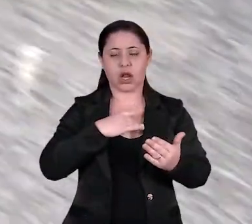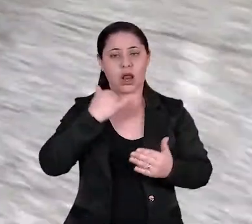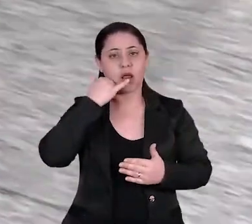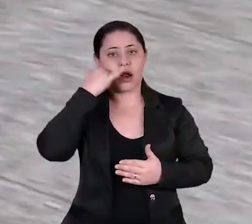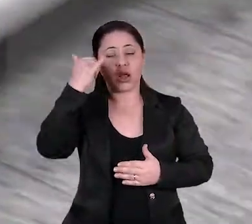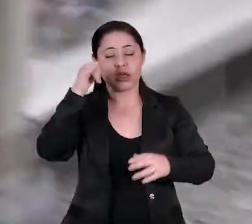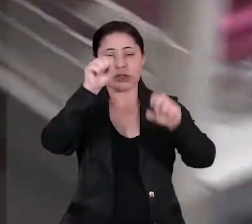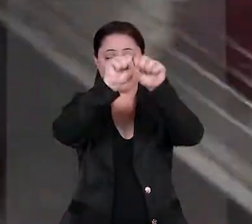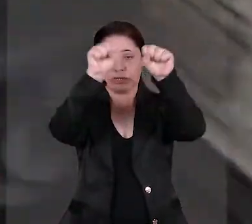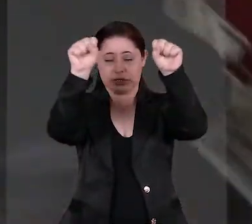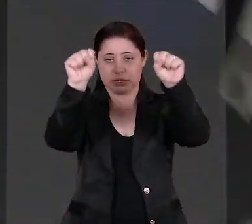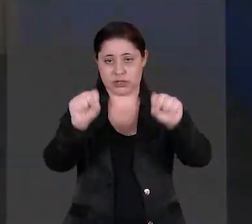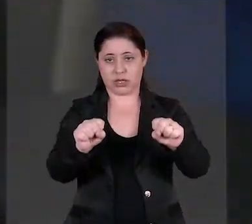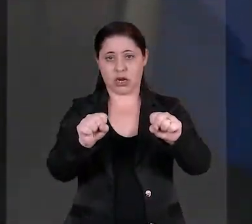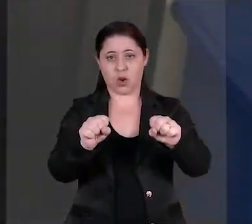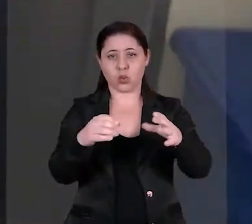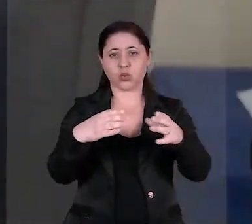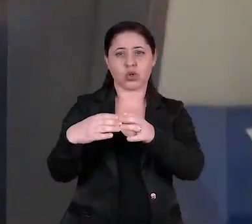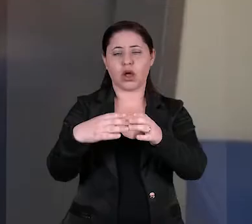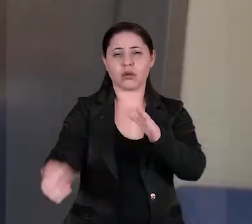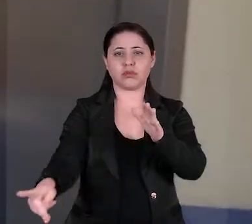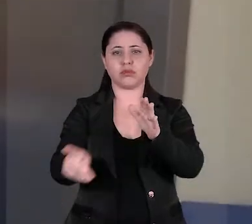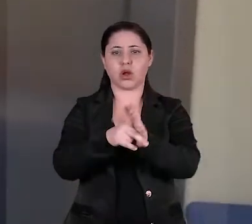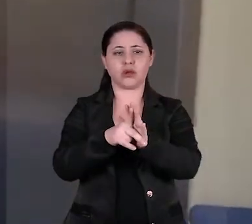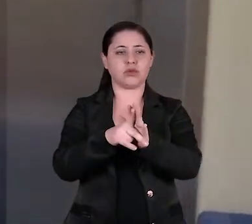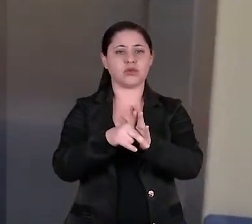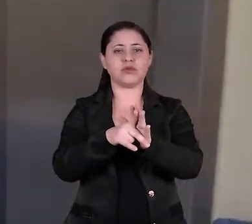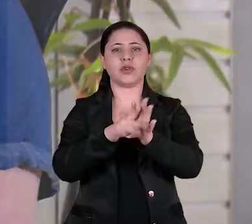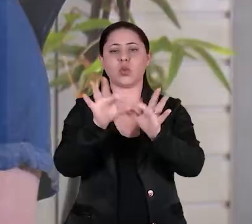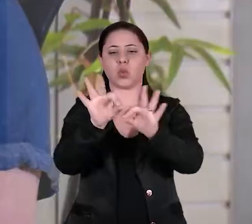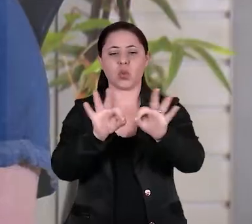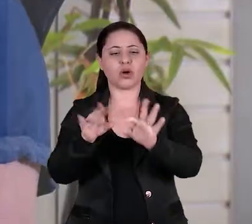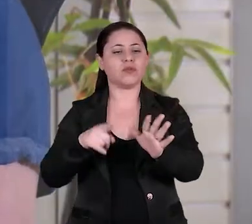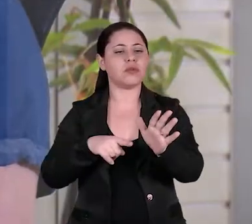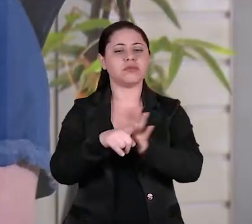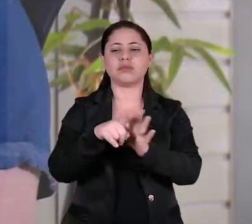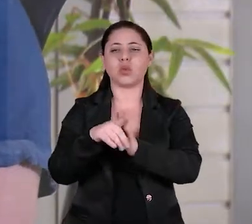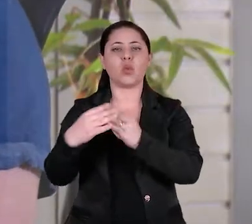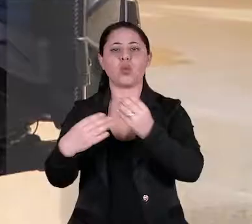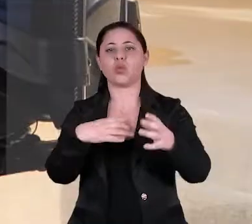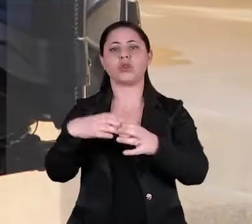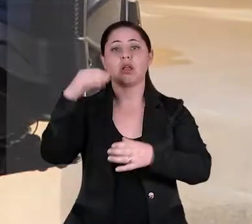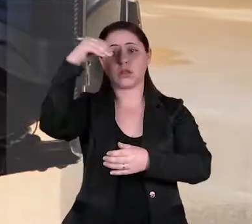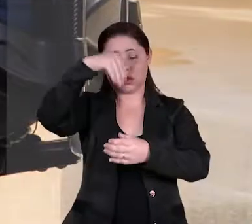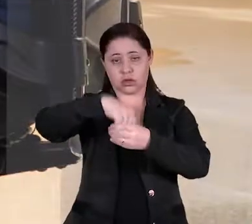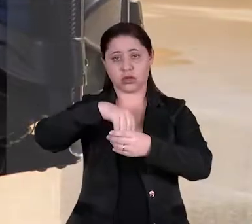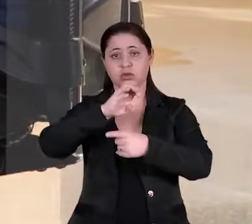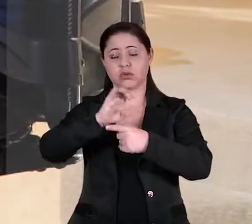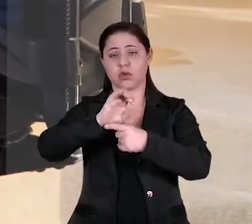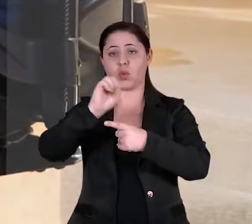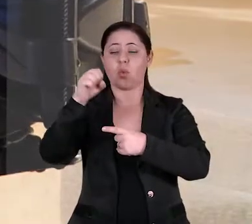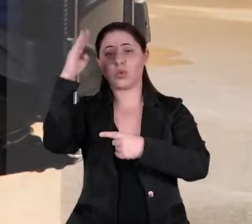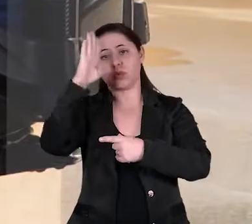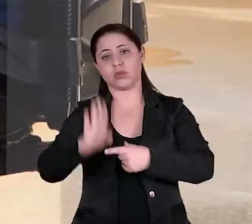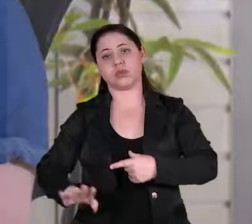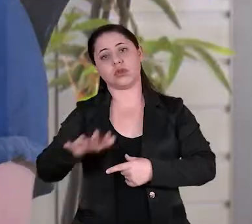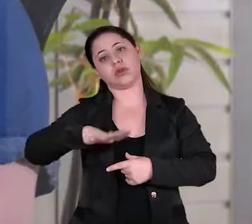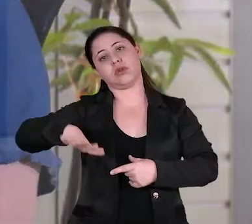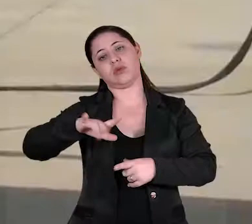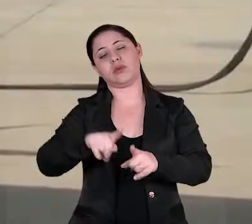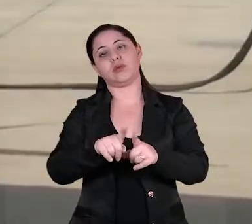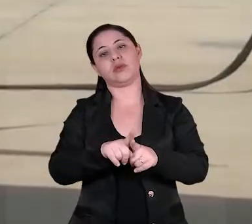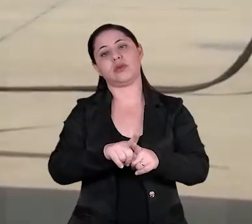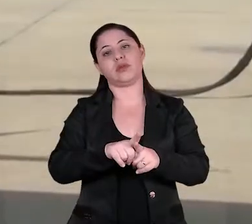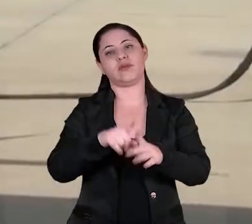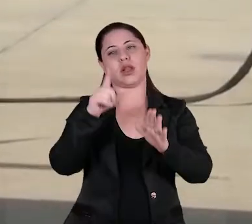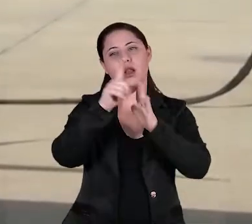Central Estadual de Transplantes, que é ela que vai redirecionar todos esses órgãos, né? Sejam para dentro do estado ou para o nível nacional. Então a